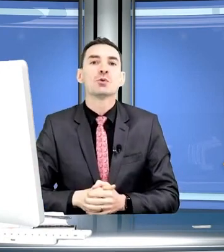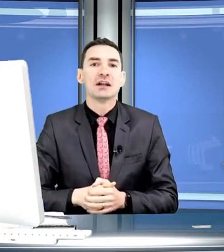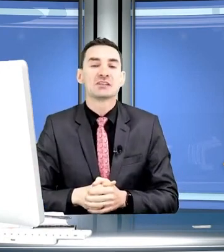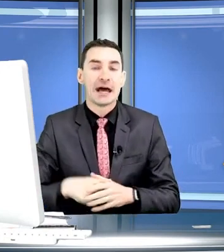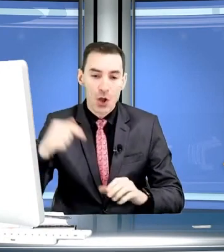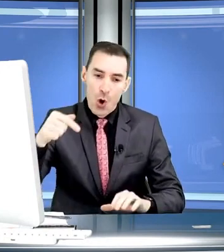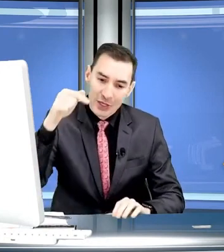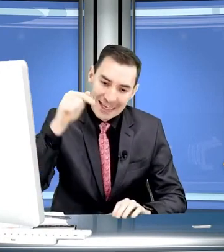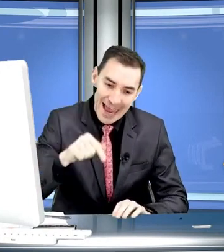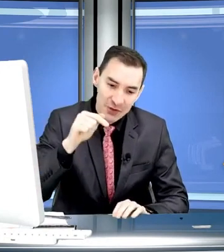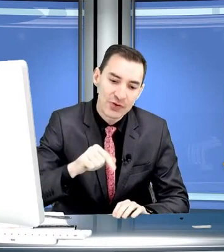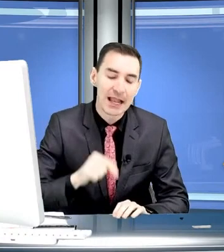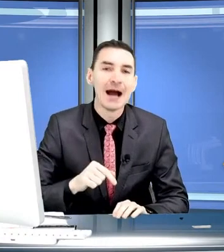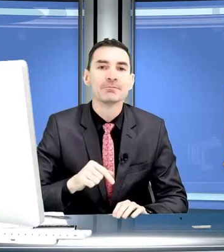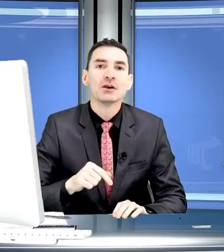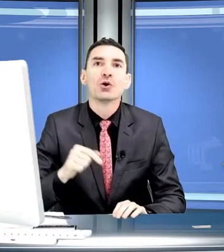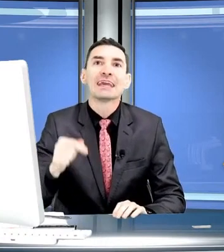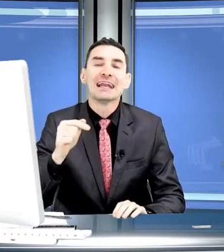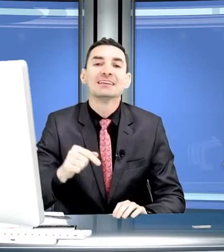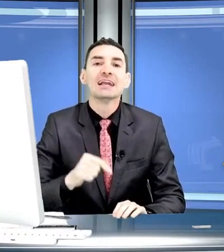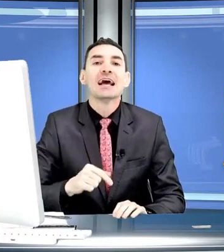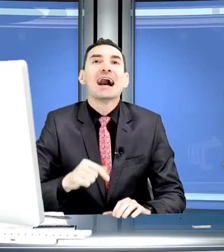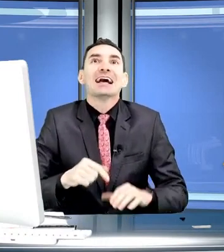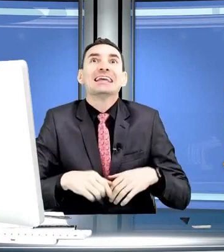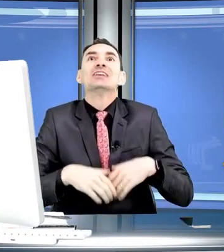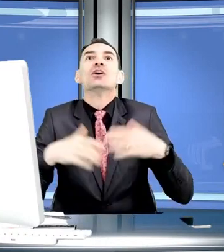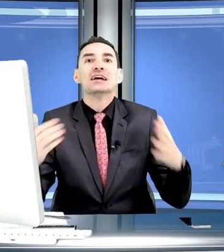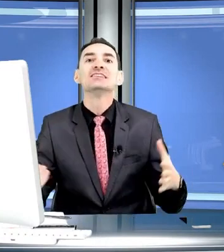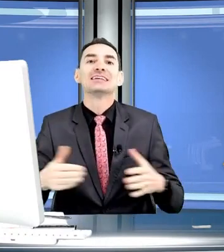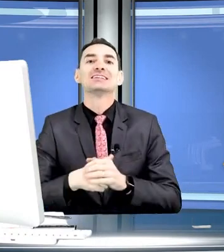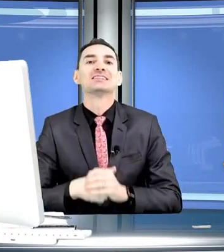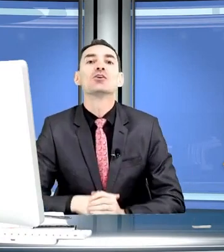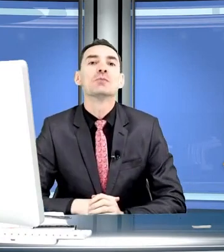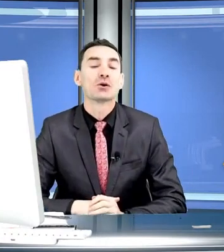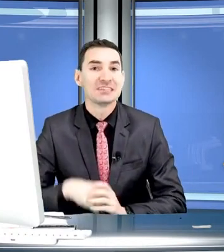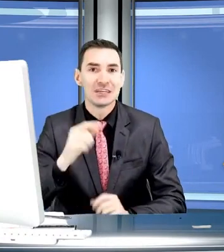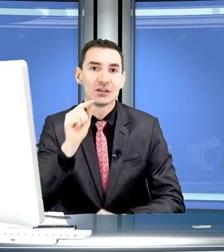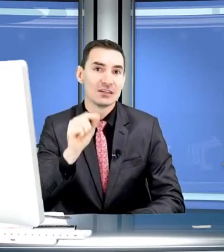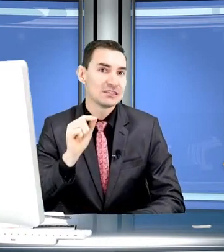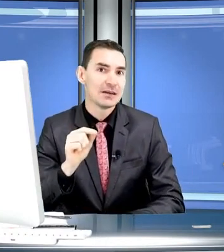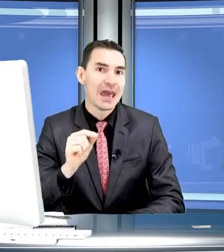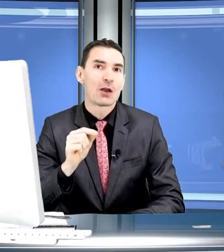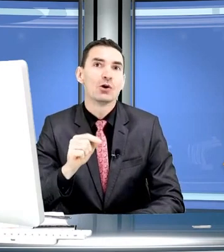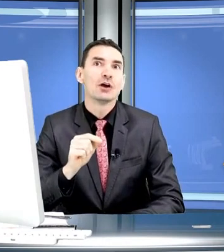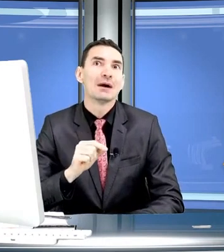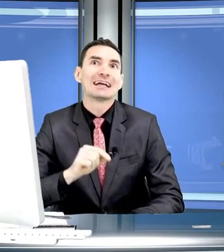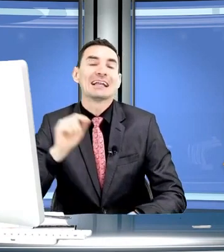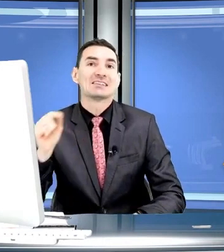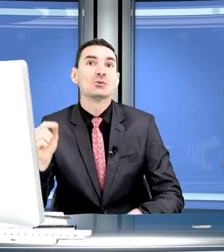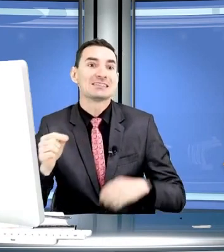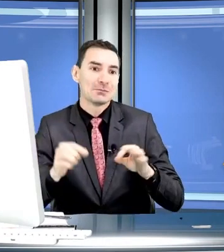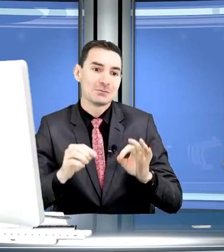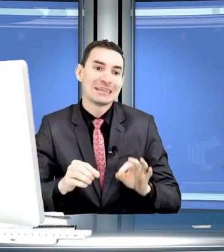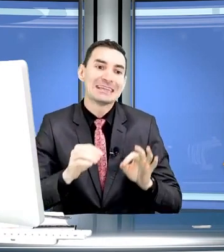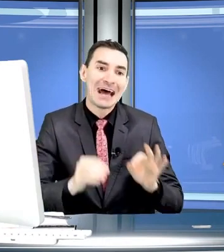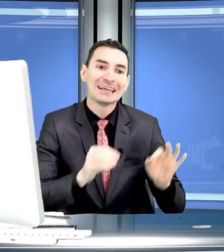o 14º salário, ou que querem falar, ou que querem ter a ignorância de dizer alguma coisa. E ignorância é quando é uma